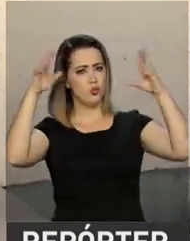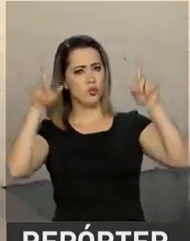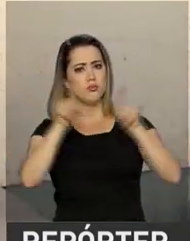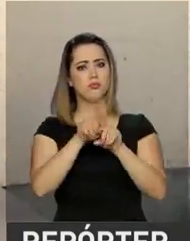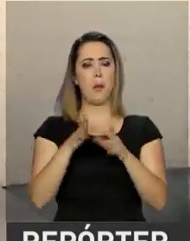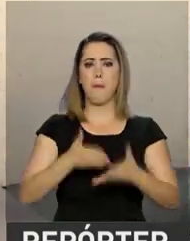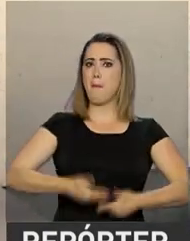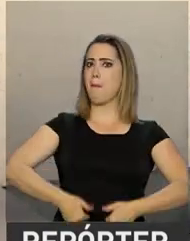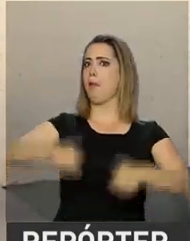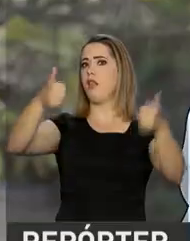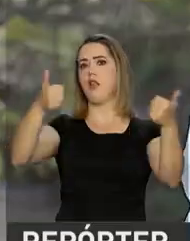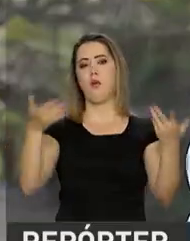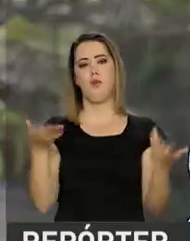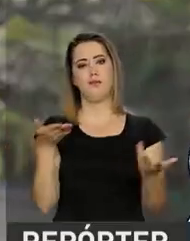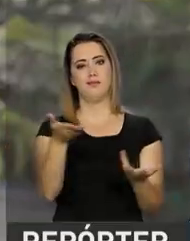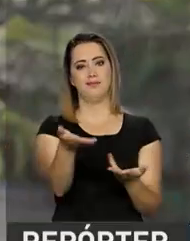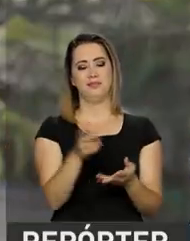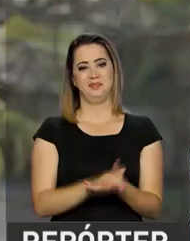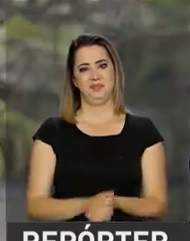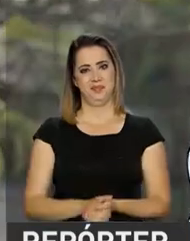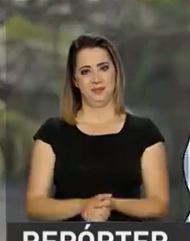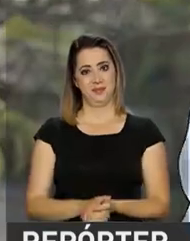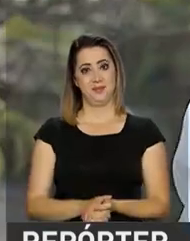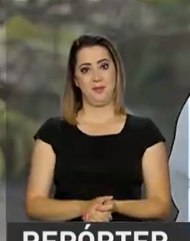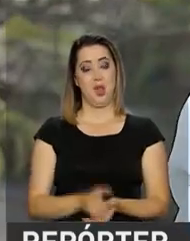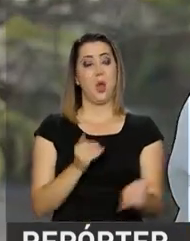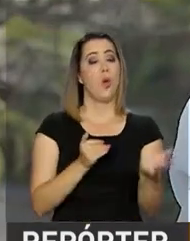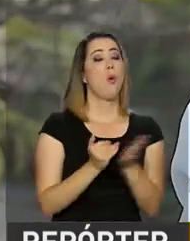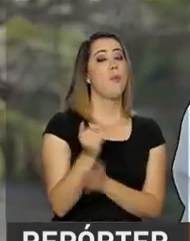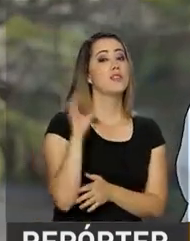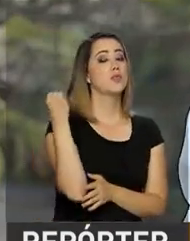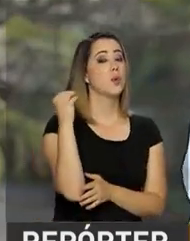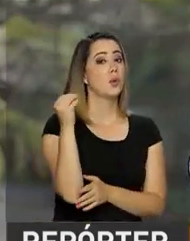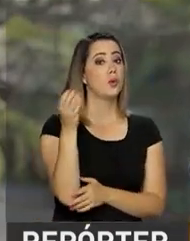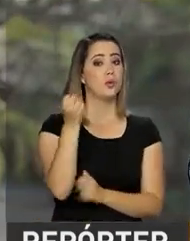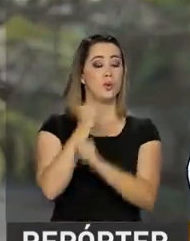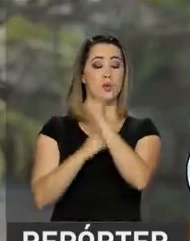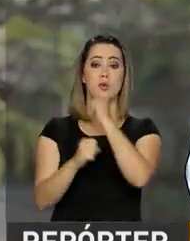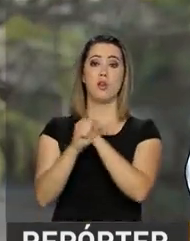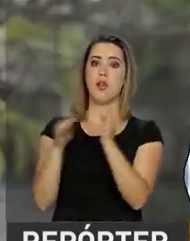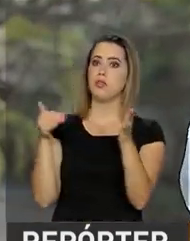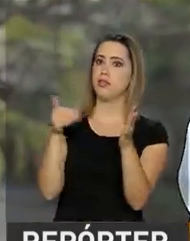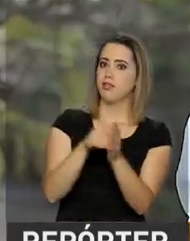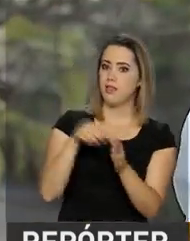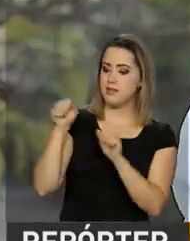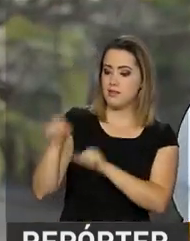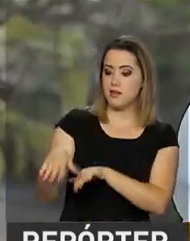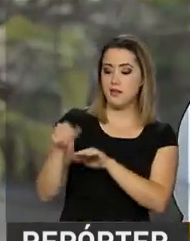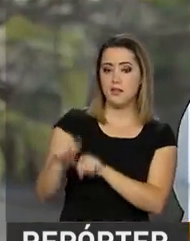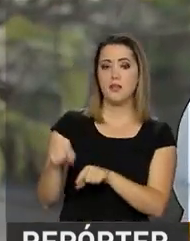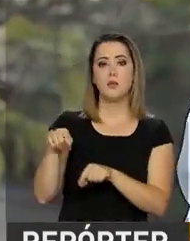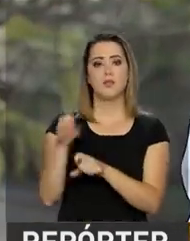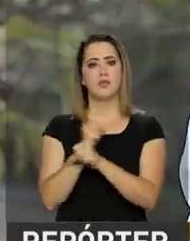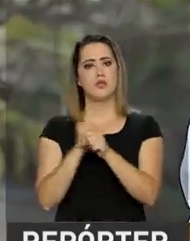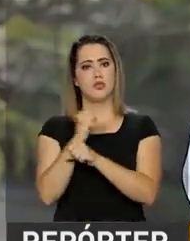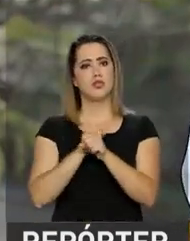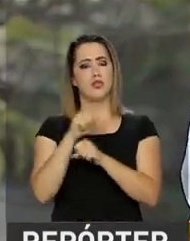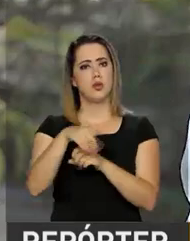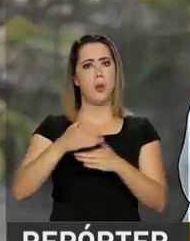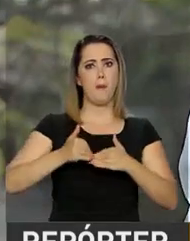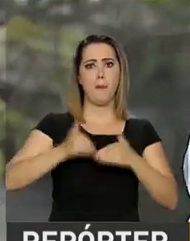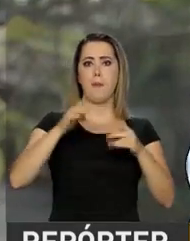expressar o seu melhor potencial a safra que começou em outubro do ano passado e vai até setembro deste ano vai ser a maior da